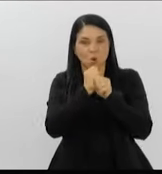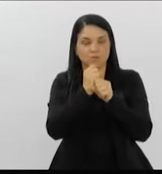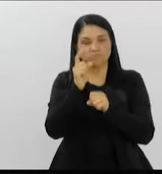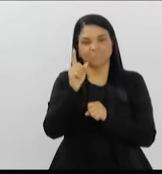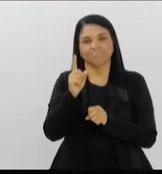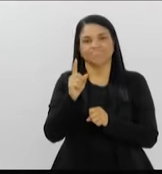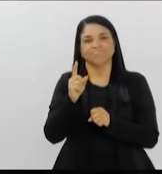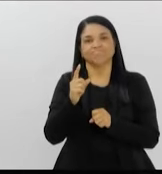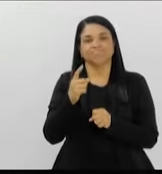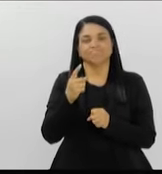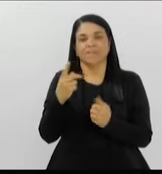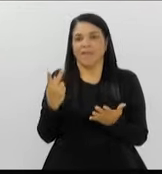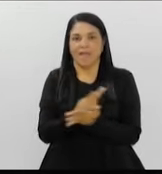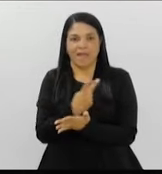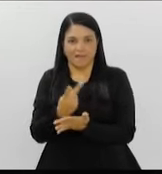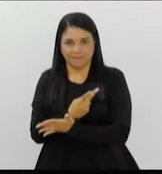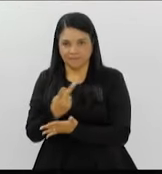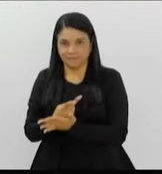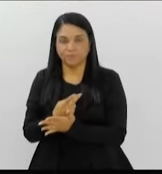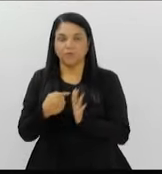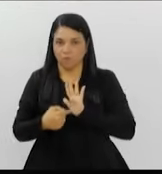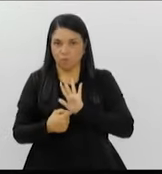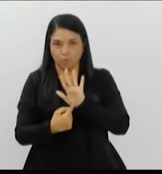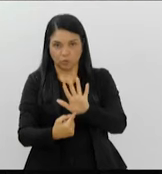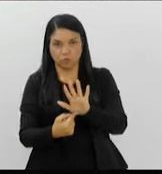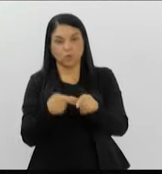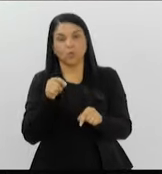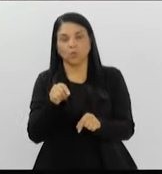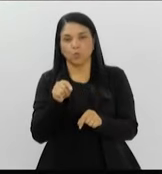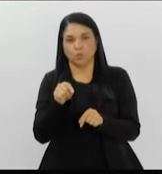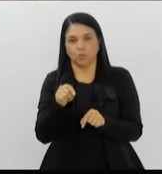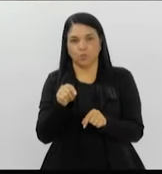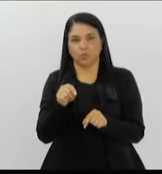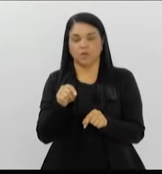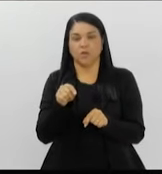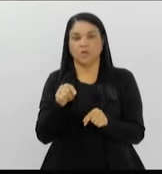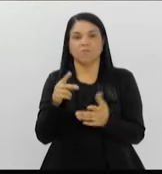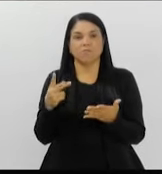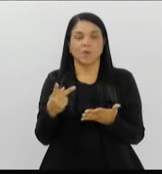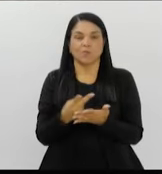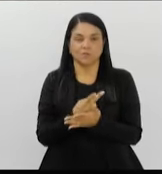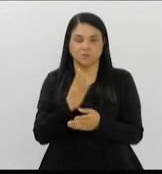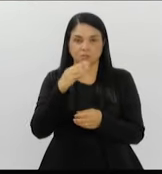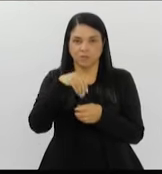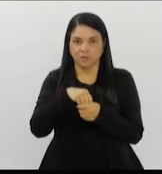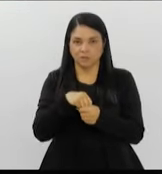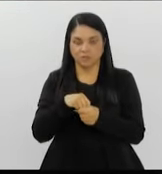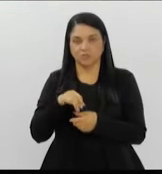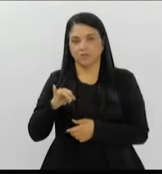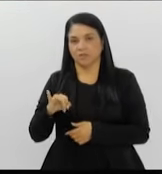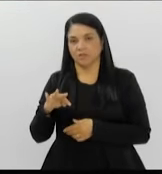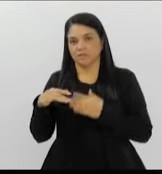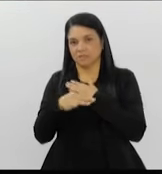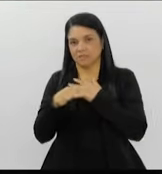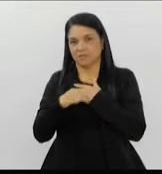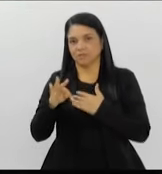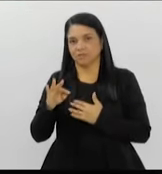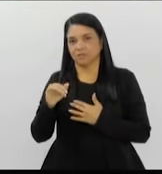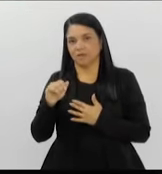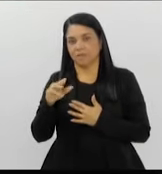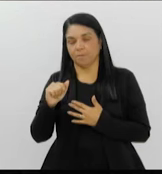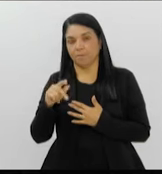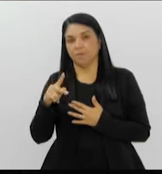eu vou mostrar aqui um pouco do que isso está gerando no município de Itaperuna. Itaperuna já foi referência na